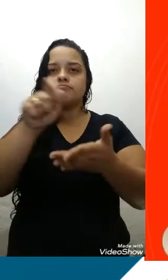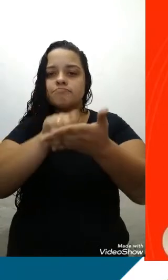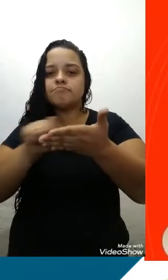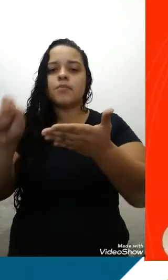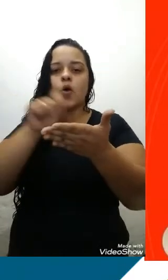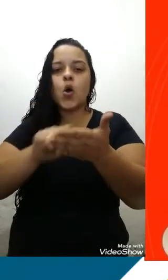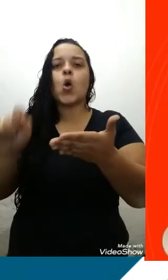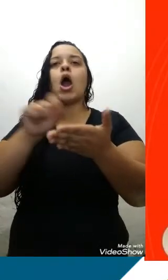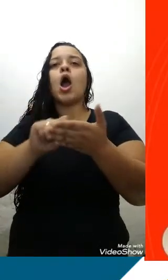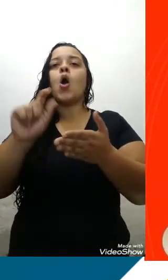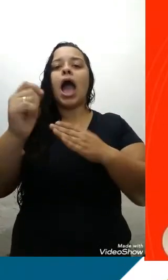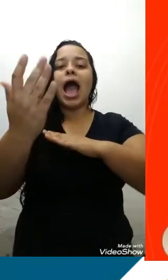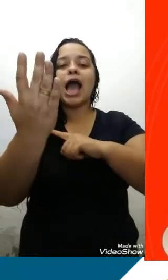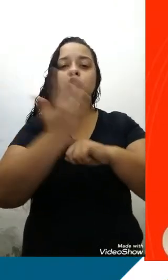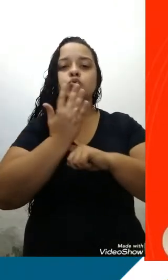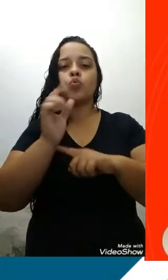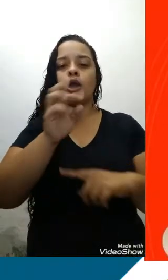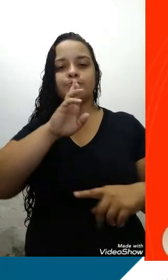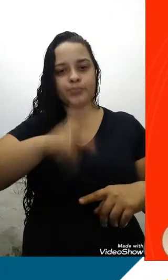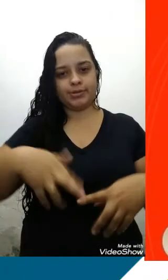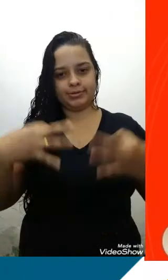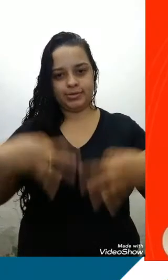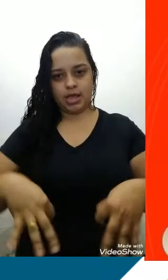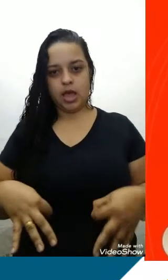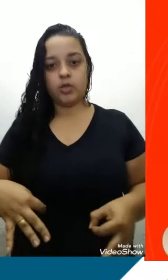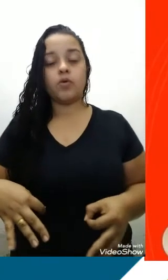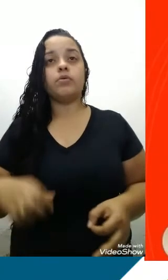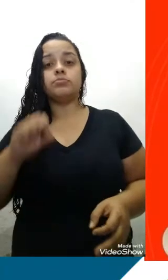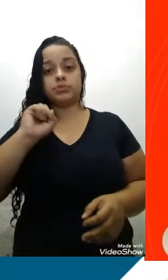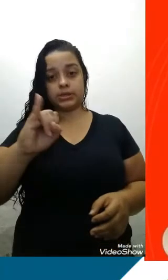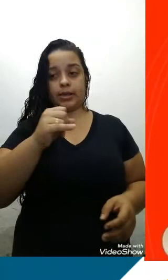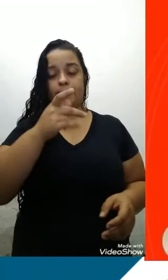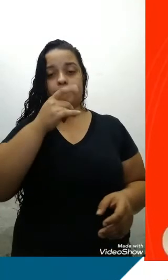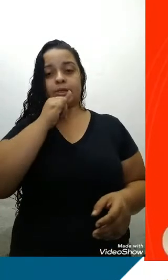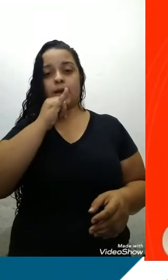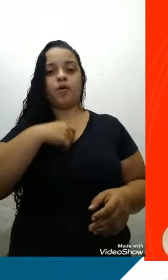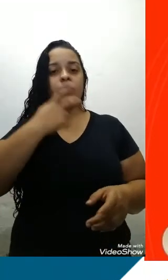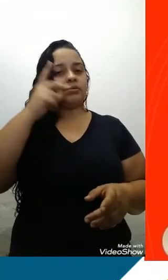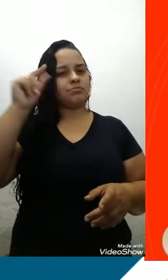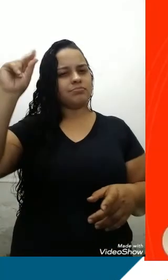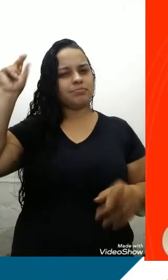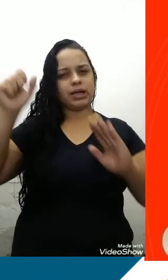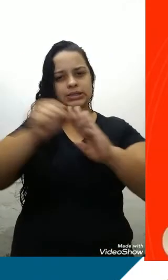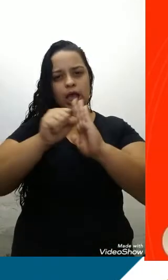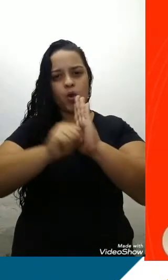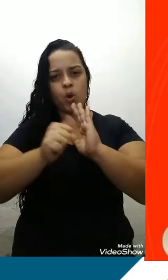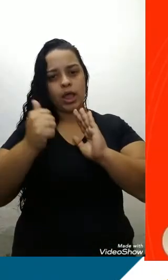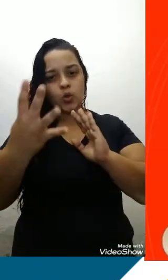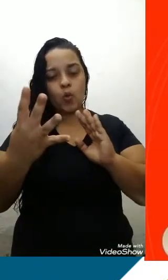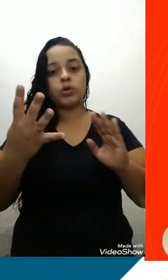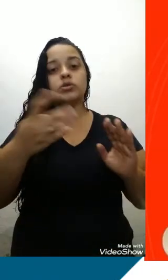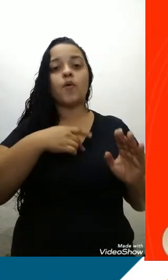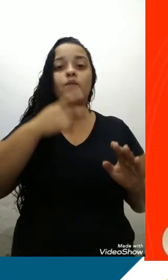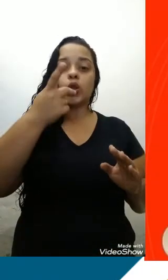destacando aquilo que vai te ajudar a responder. Se eu estou falando do período do século XIV e dizendo